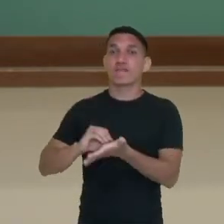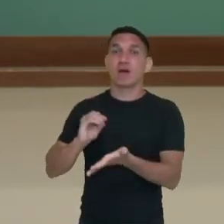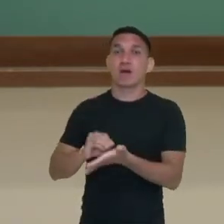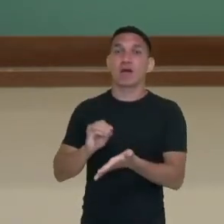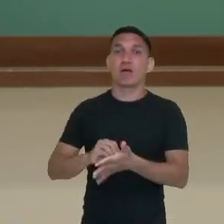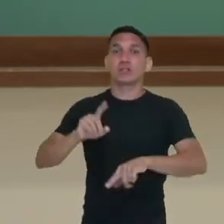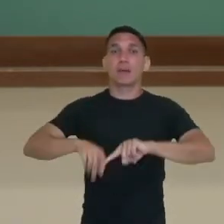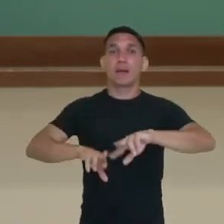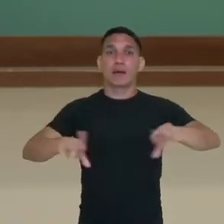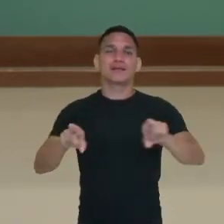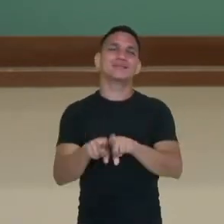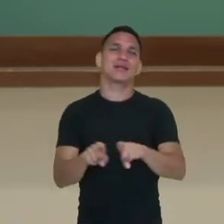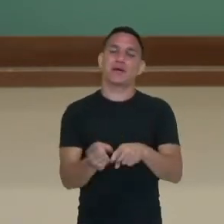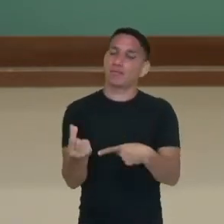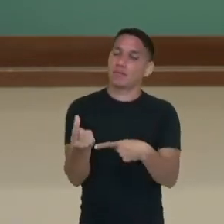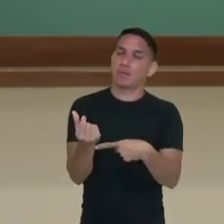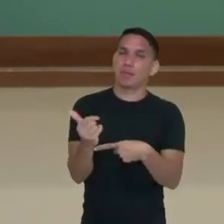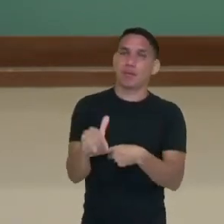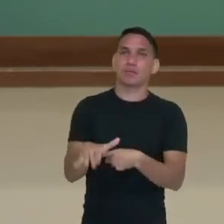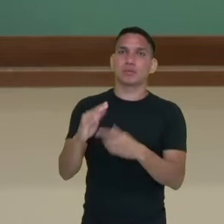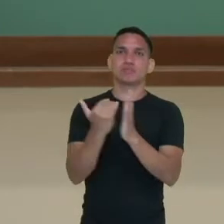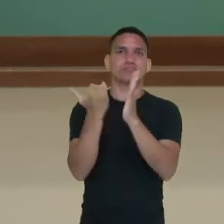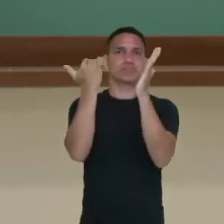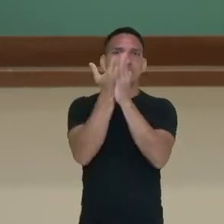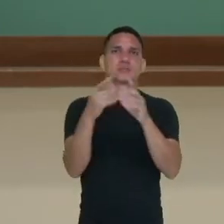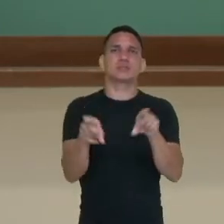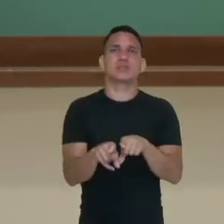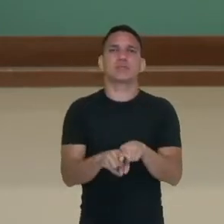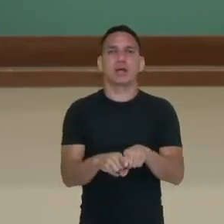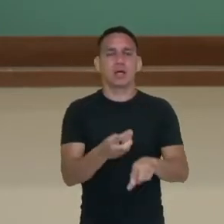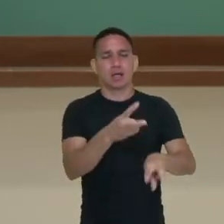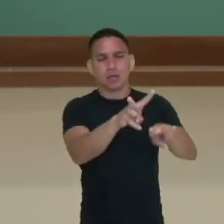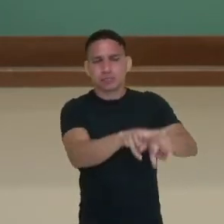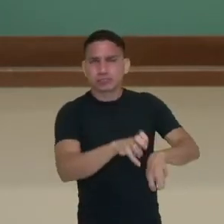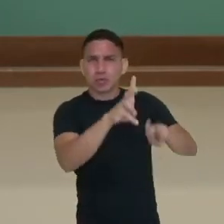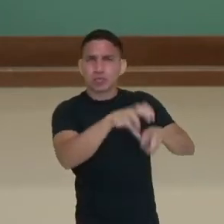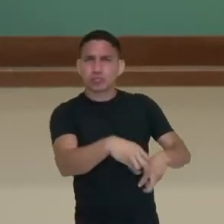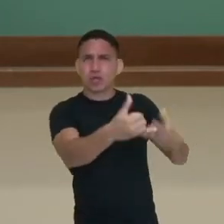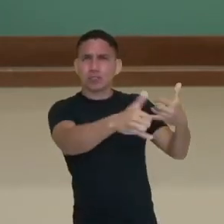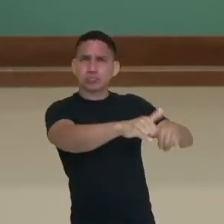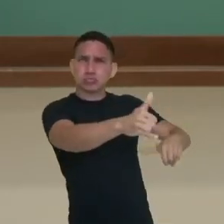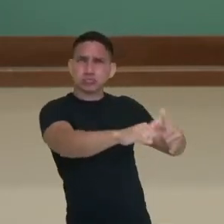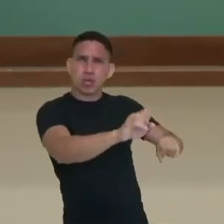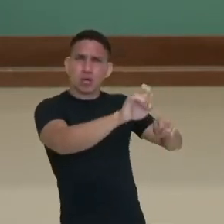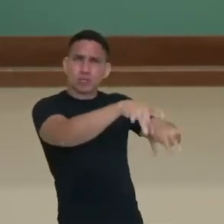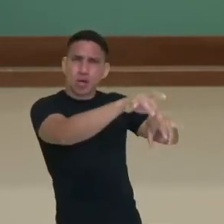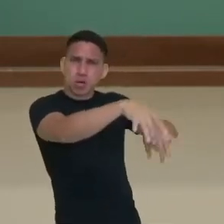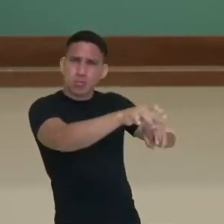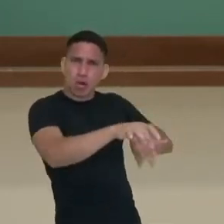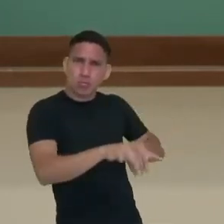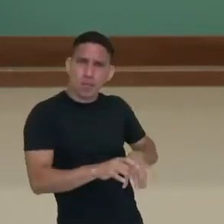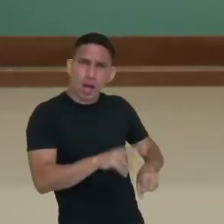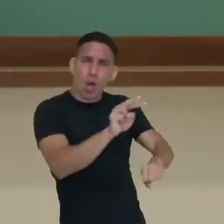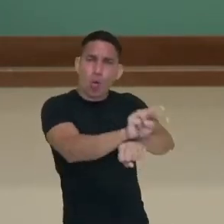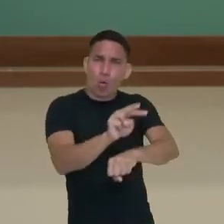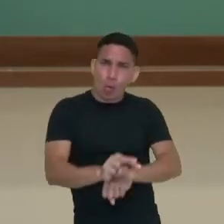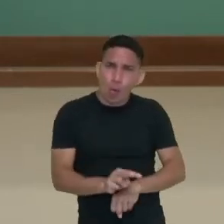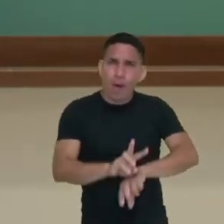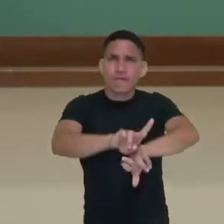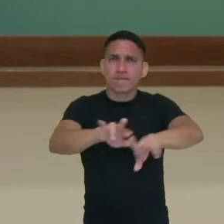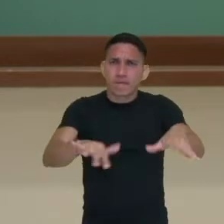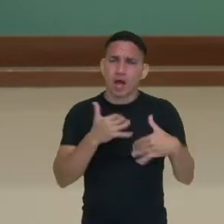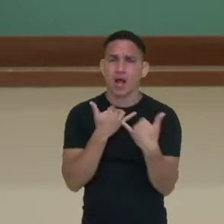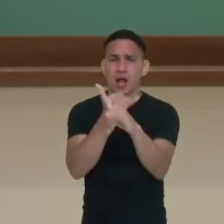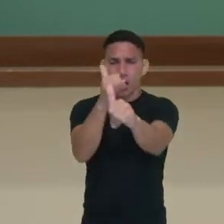o valor de vários produtos, como até mesmo os fertilizantes químicos, né, para as lavouras, os equipamentos